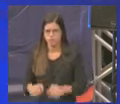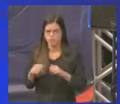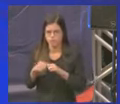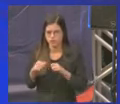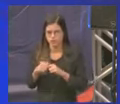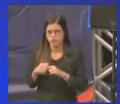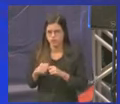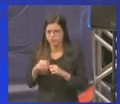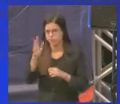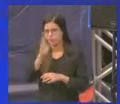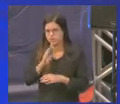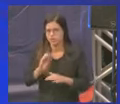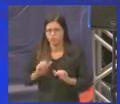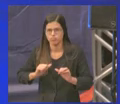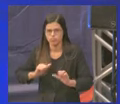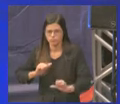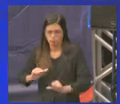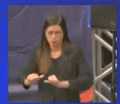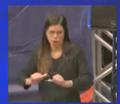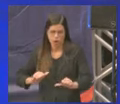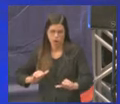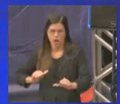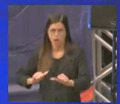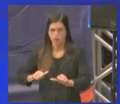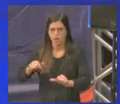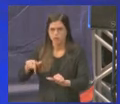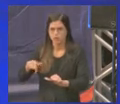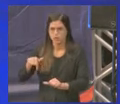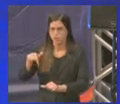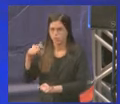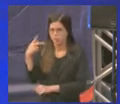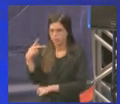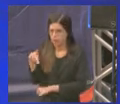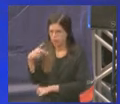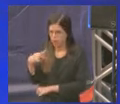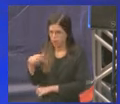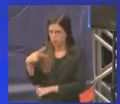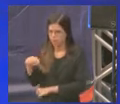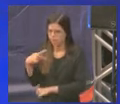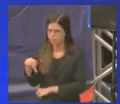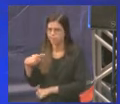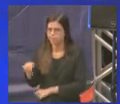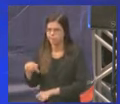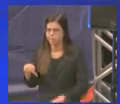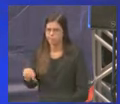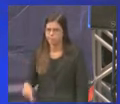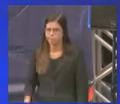e trocar. Então, eles estão olhando mais para Paraguai, no momento, que